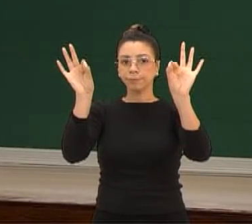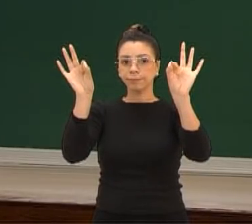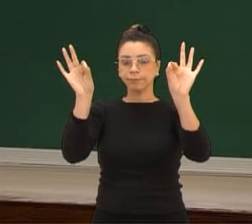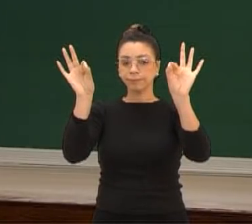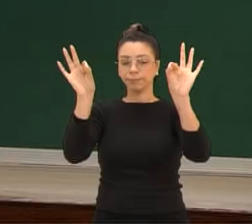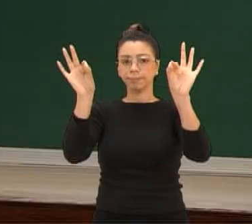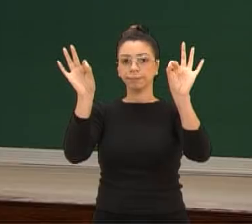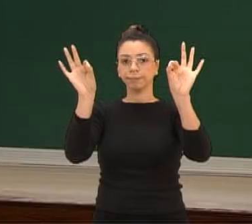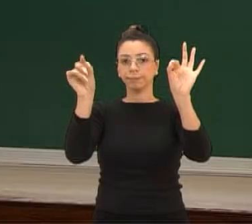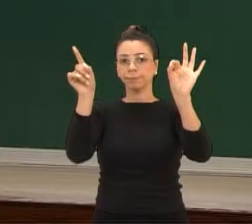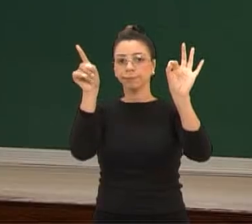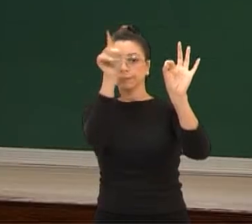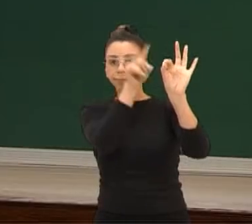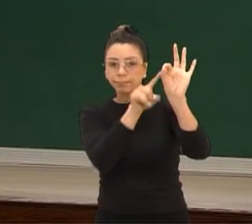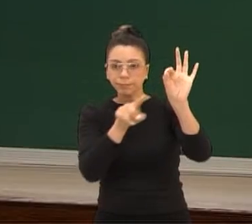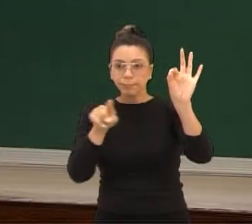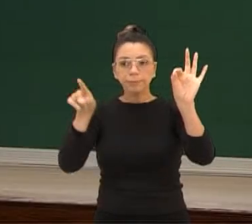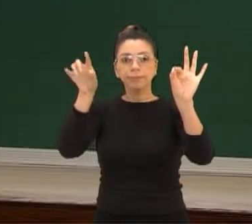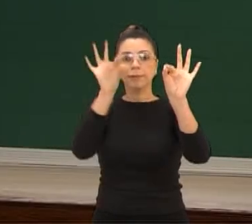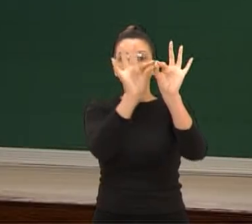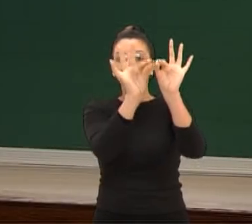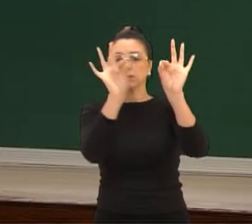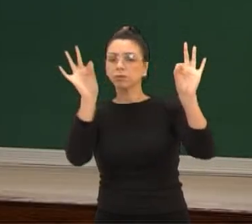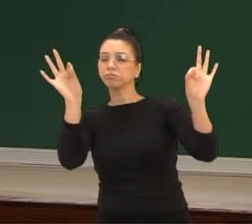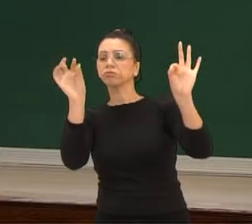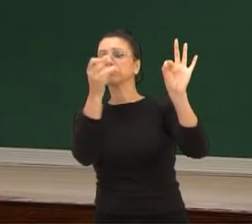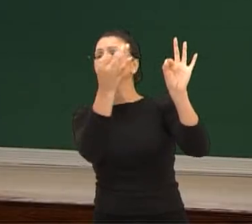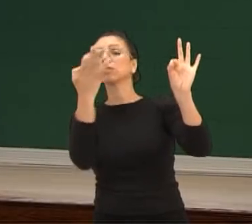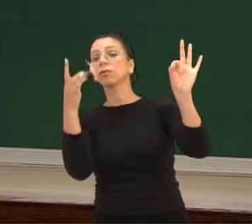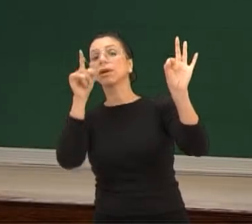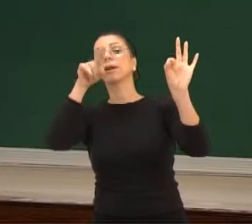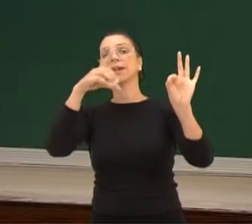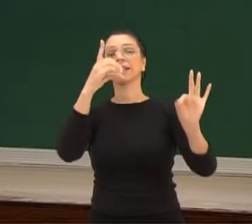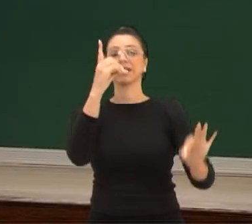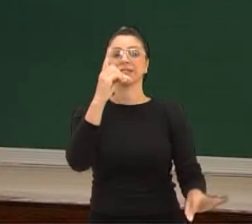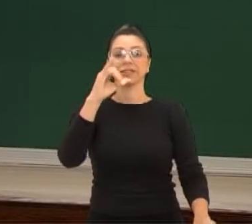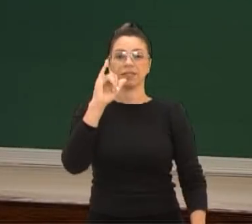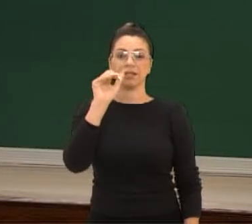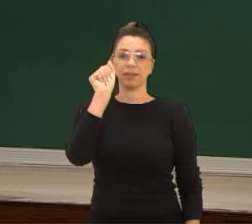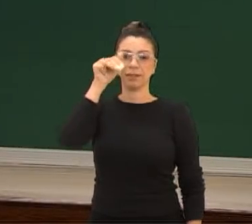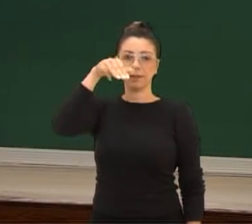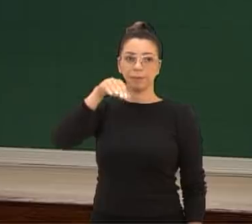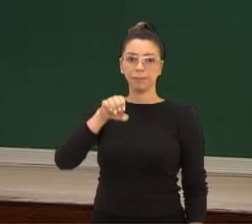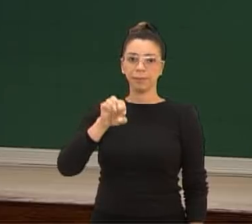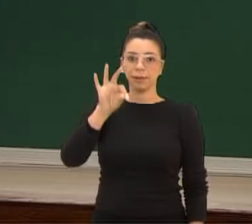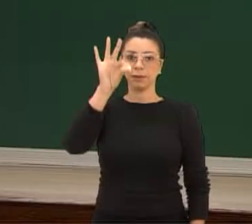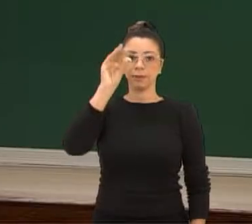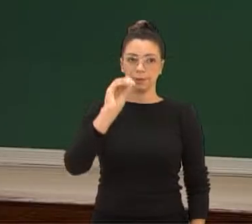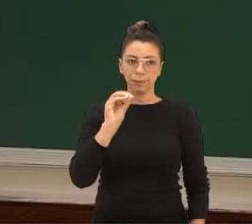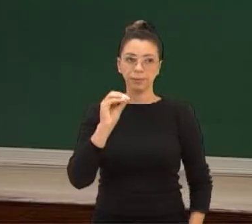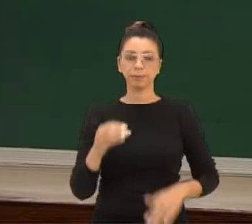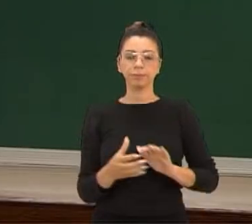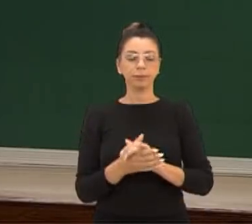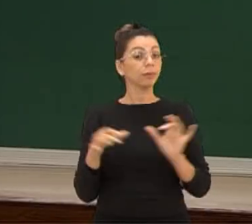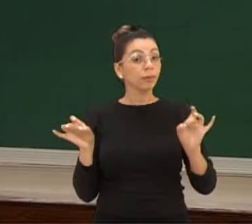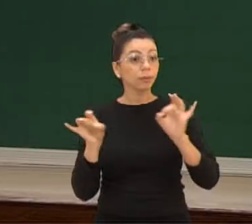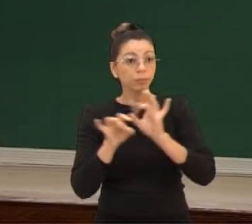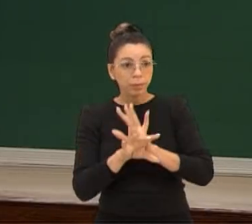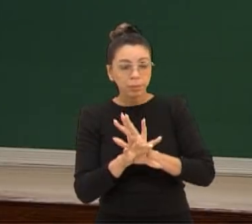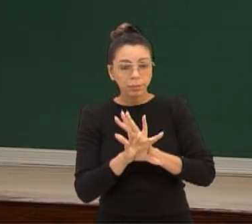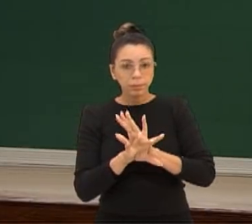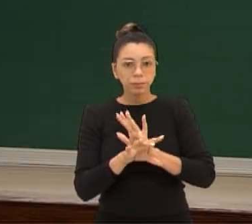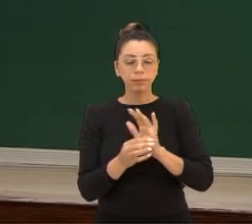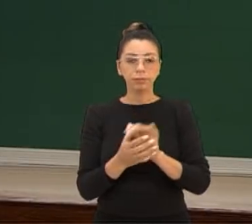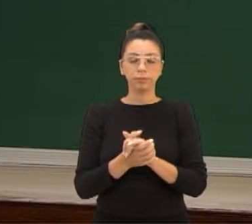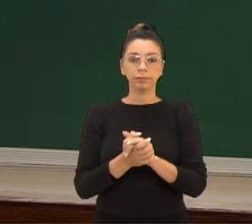lado mais extremo dessa circunferência. E vai medir esse diâmetro, ok? Pronto. Então, deu para entender